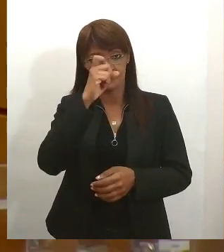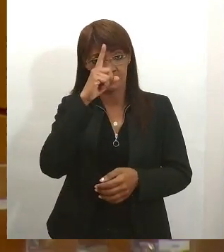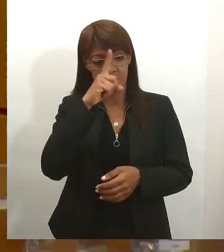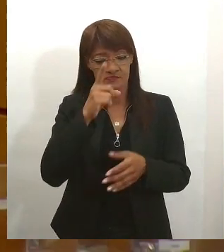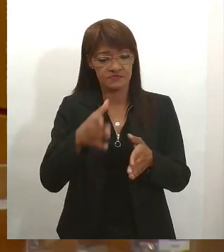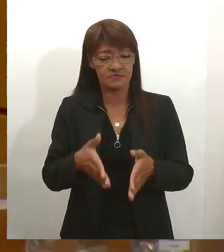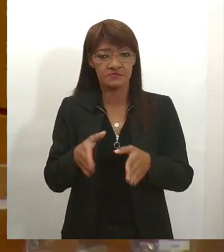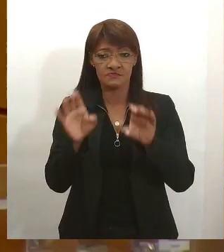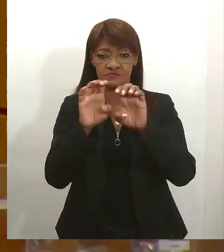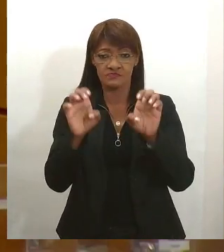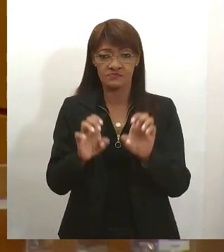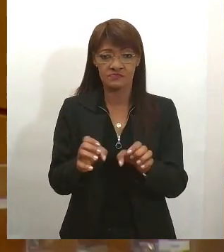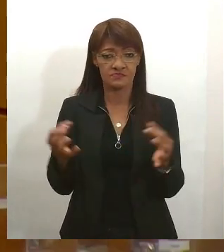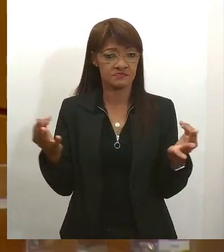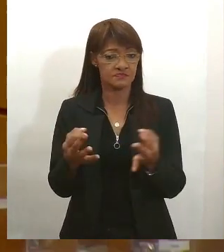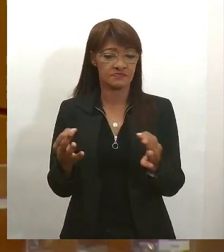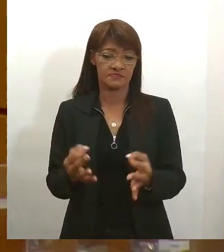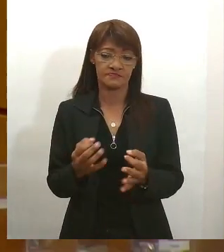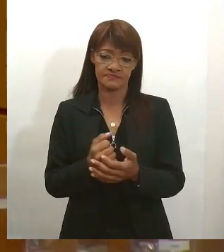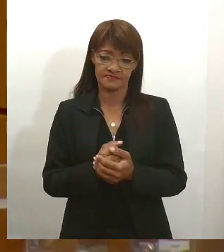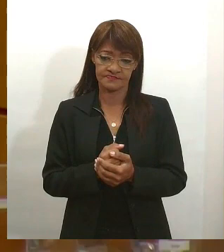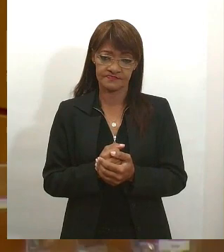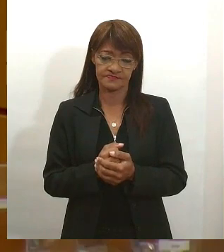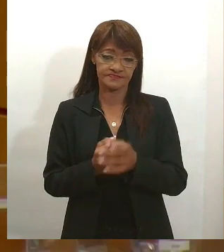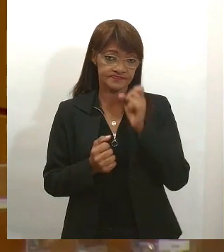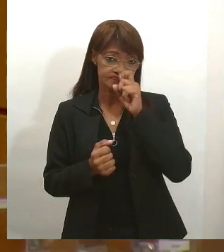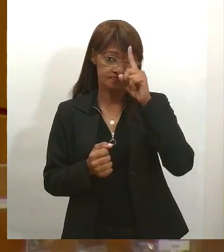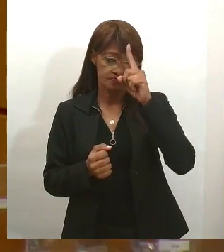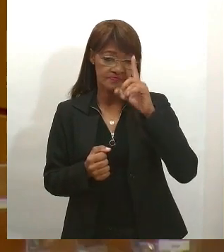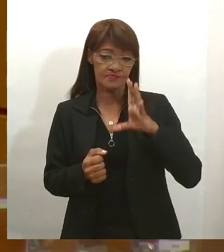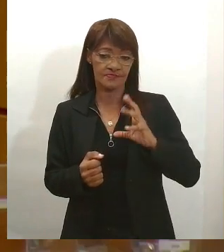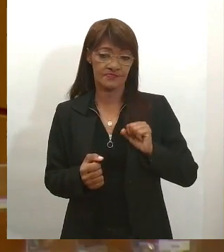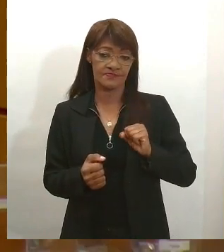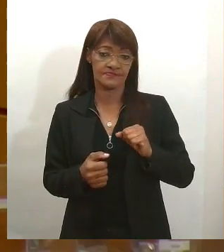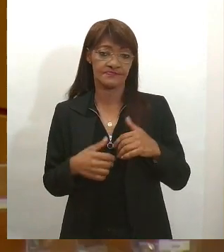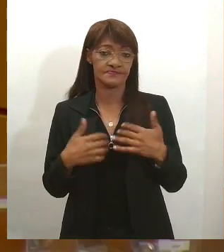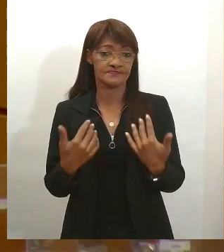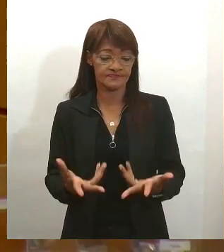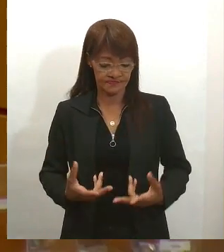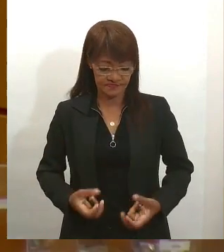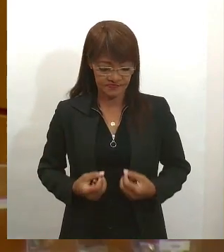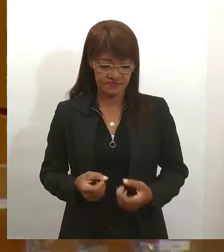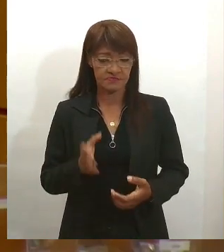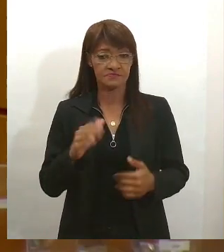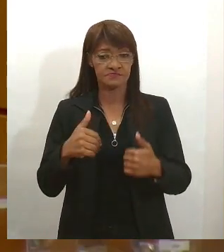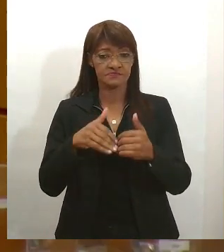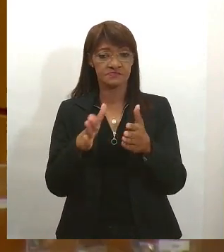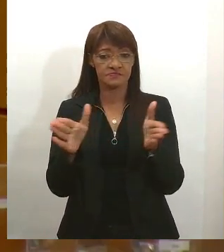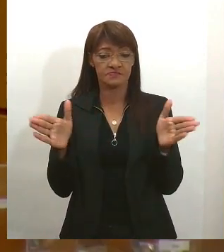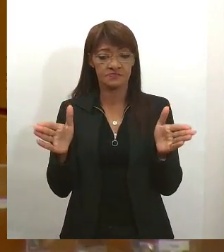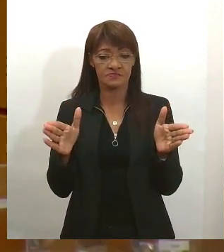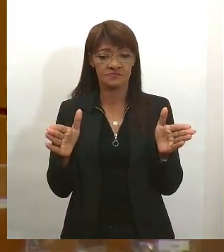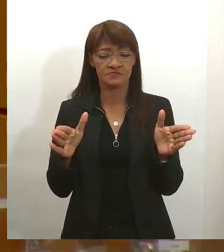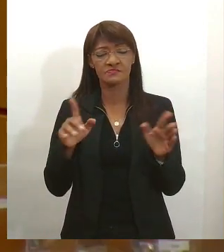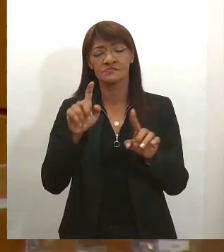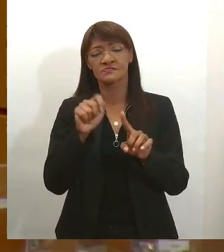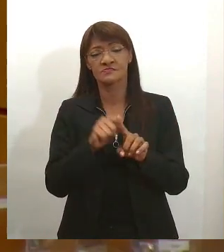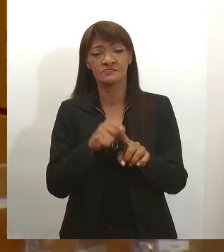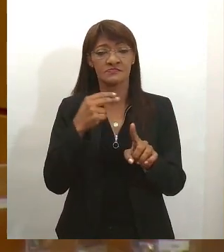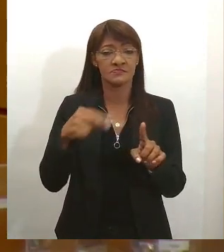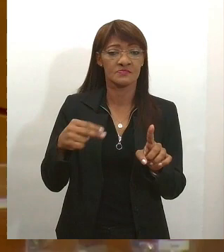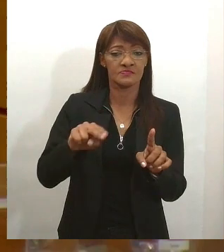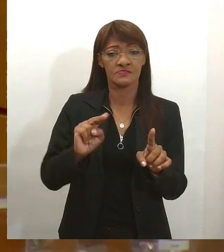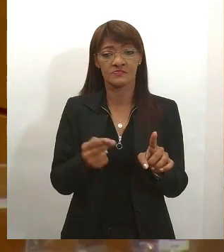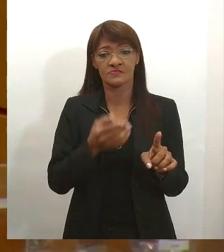Amor, Hospital do Câncer, que já deveria estar inaugurado desde novembro, dezembro do ano passado. A gente já está indo para março e